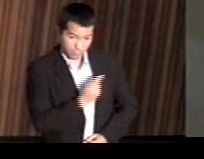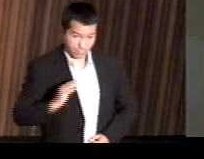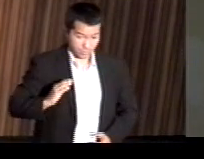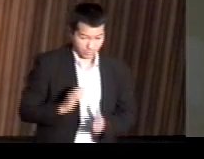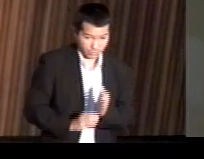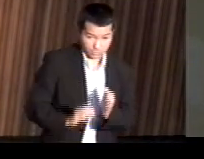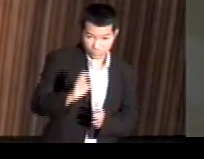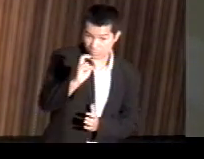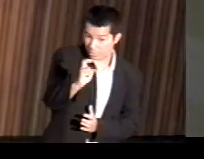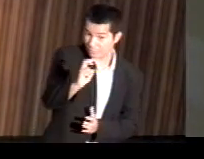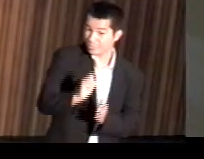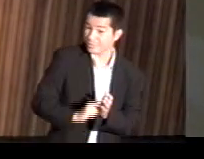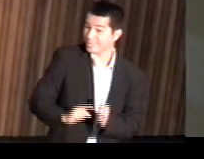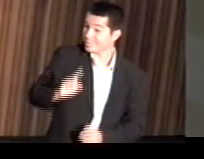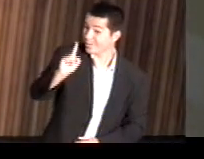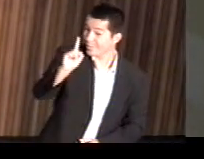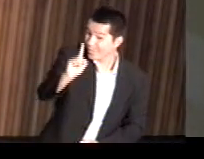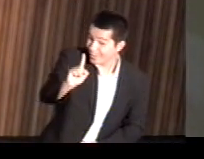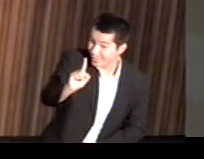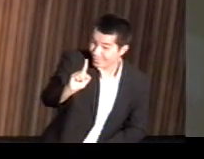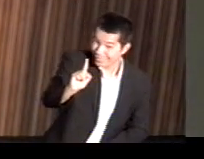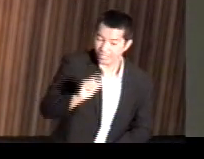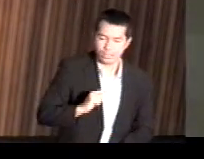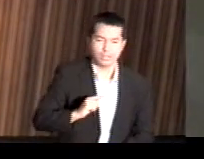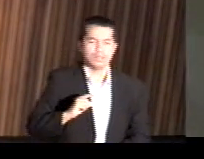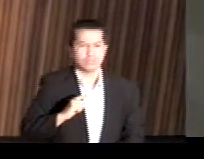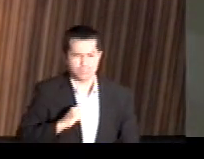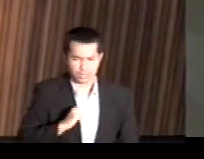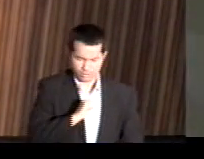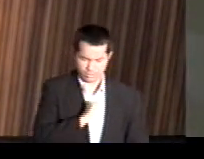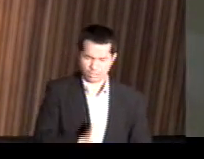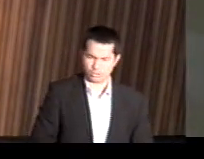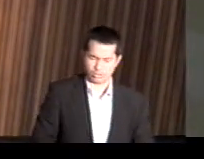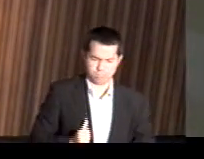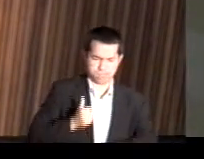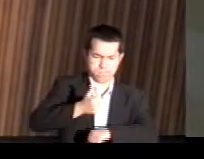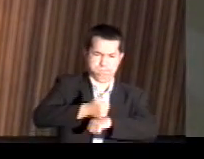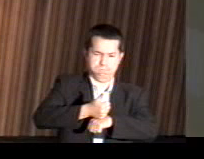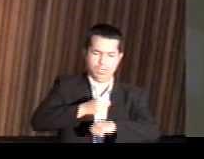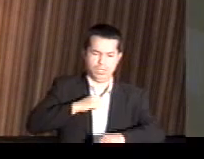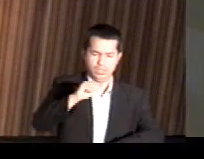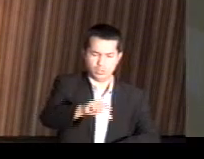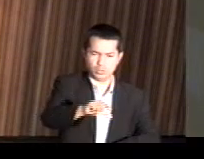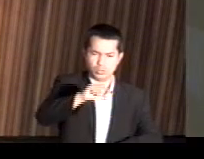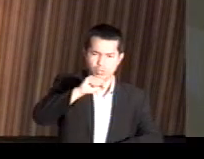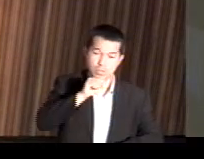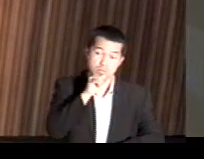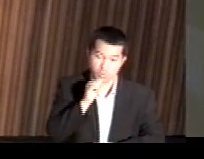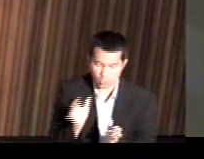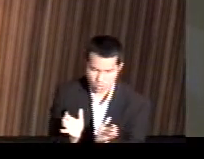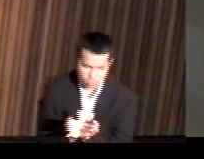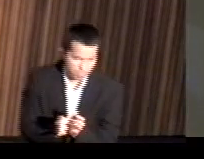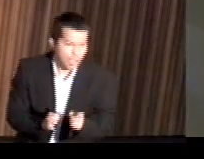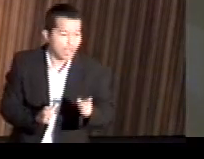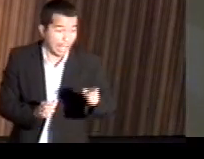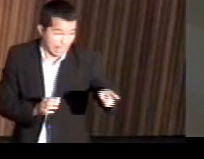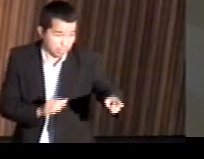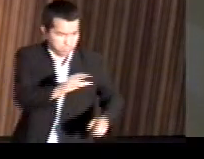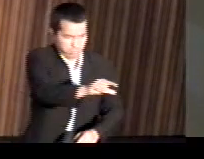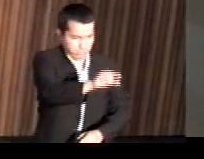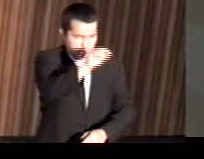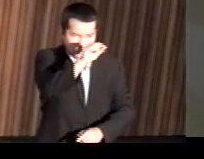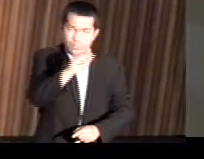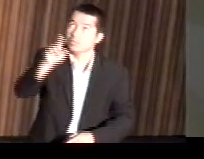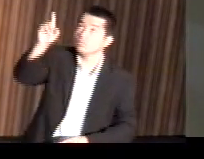grande sacerdote é escolhido entre os homens e nomeado para servir a Deus em favor do povo, apresentando a